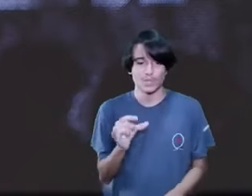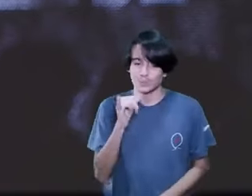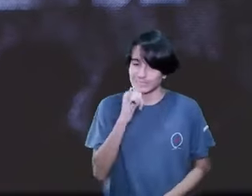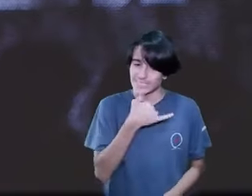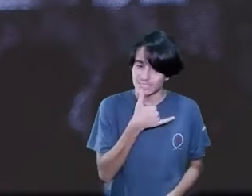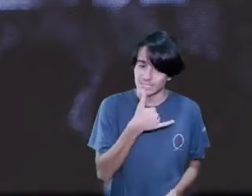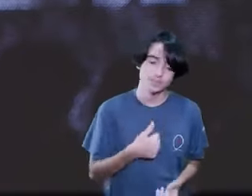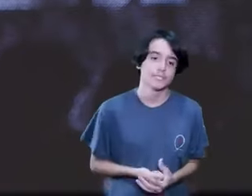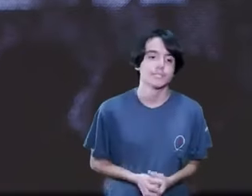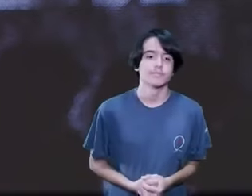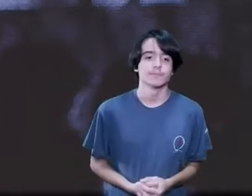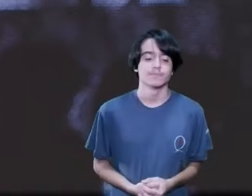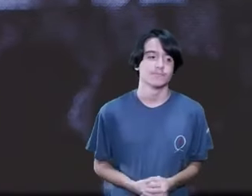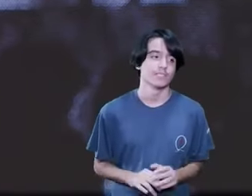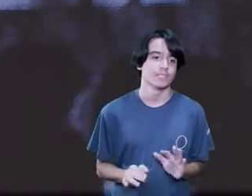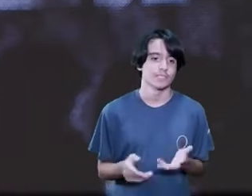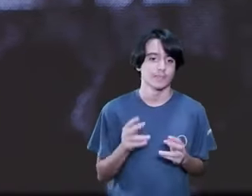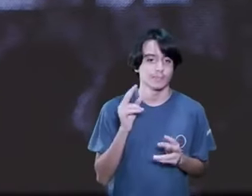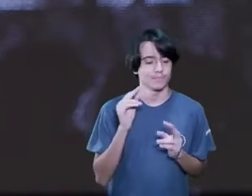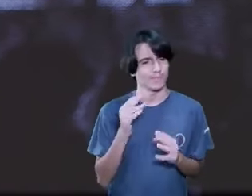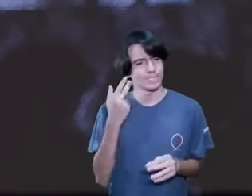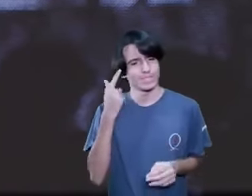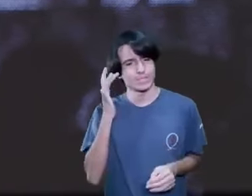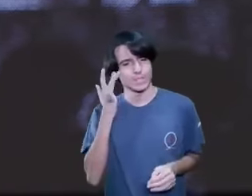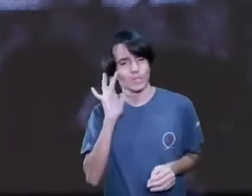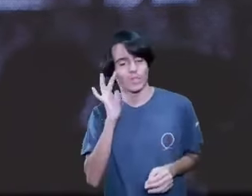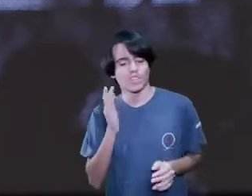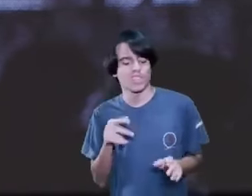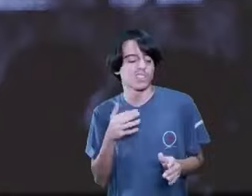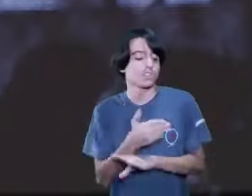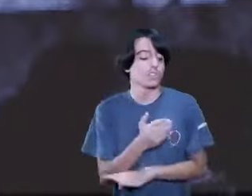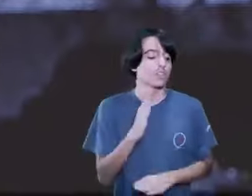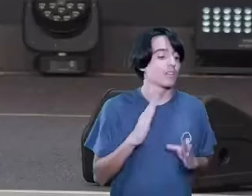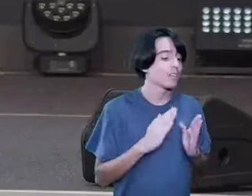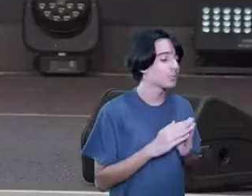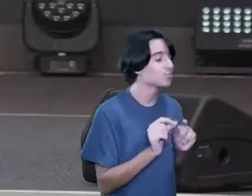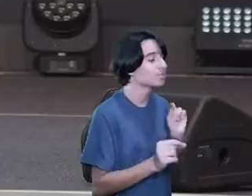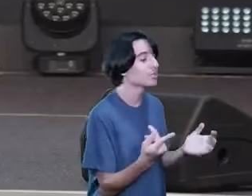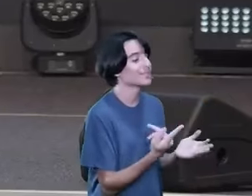triste. Hã? Já imaginou ele entrando em casa? E a mulher dizendo: que cara é essa? Foi o